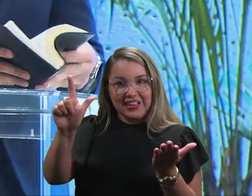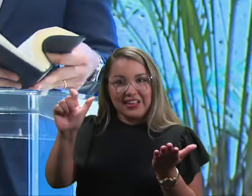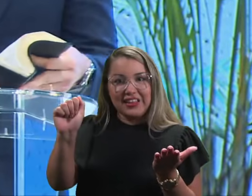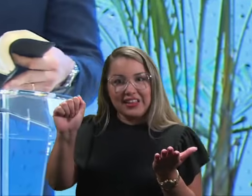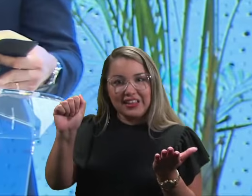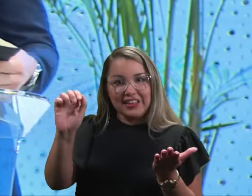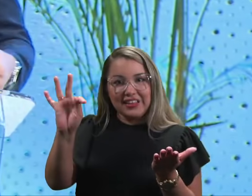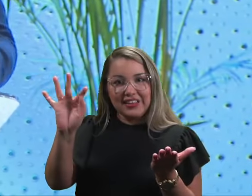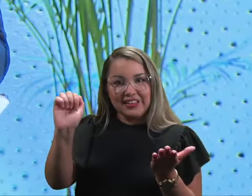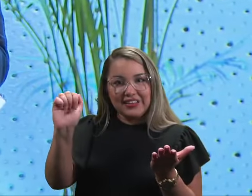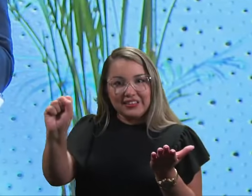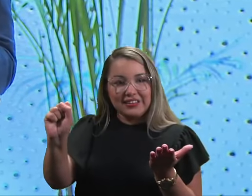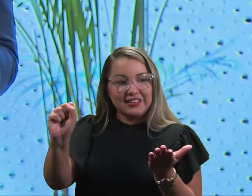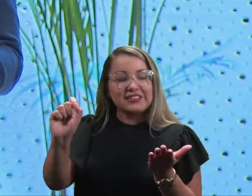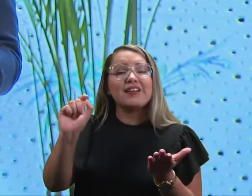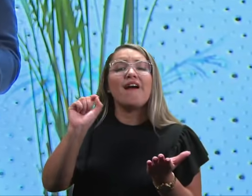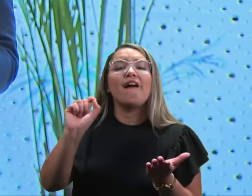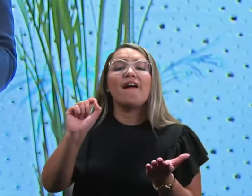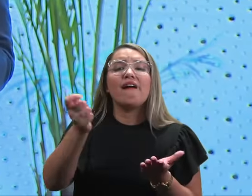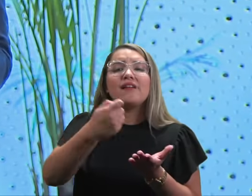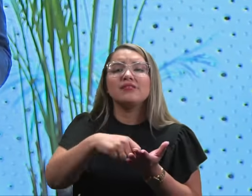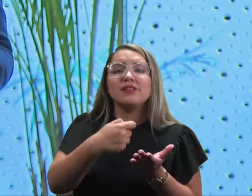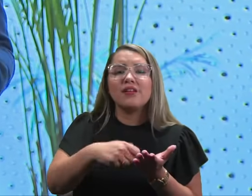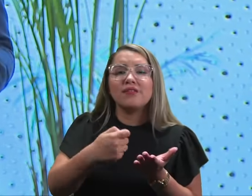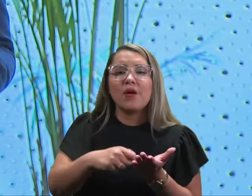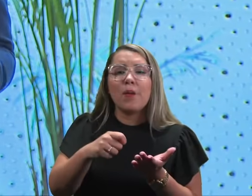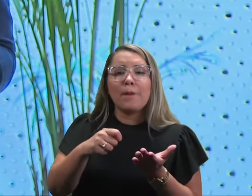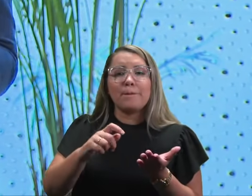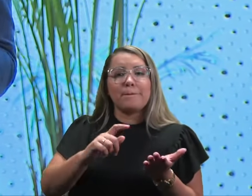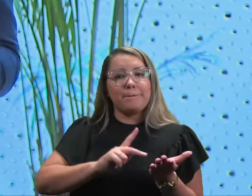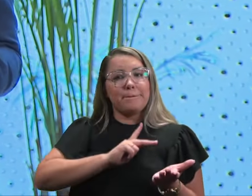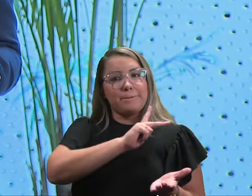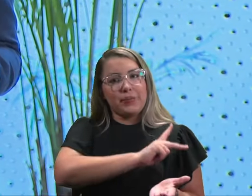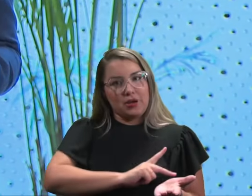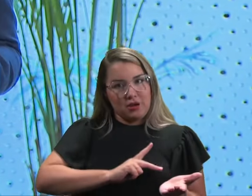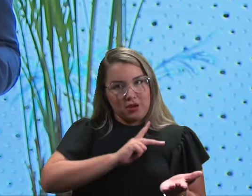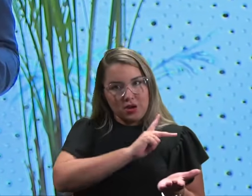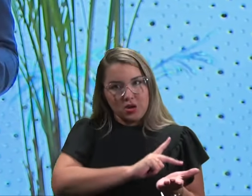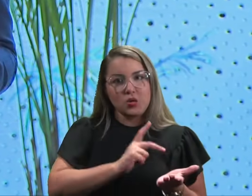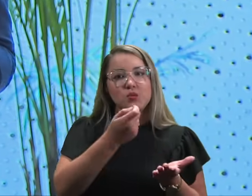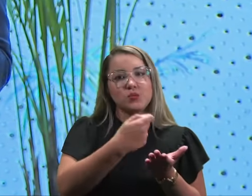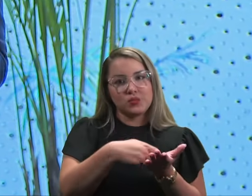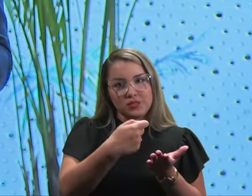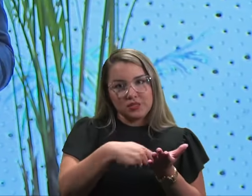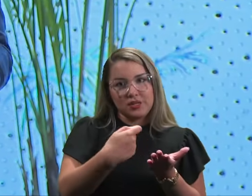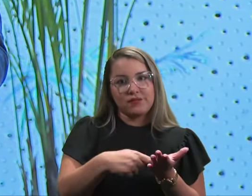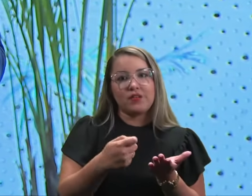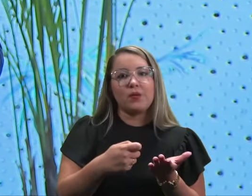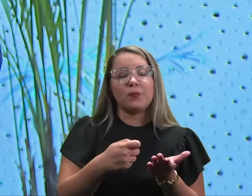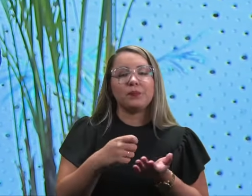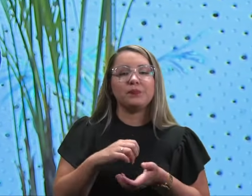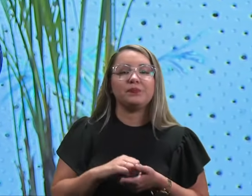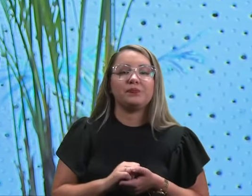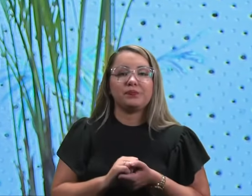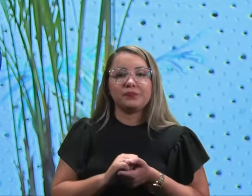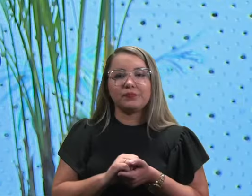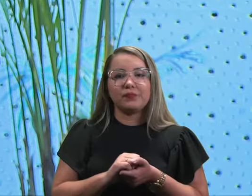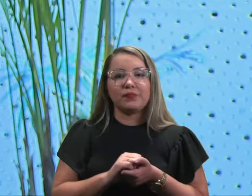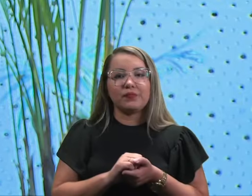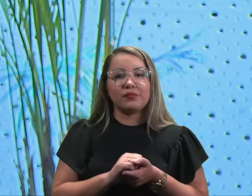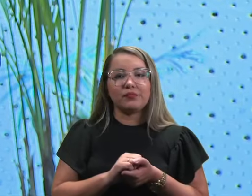Carta que Paulo escreveu à igreja na Galácia,